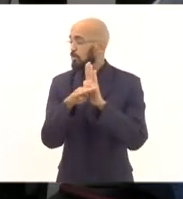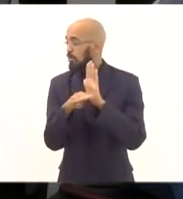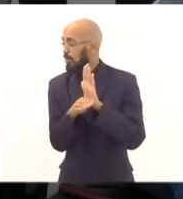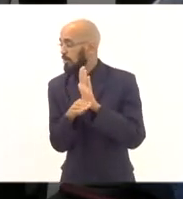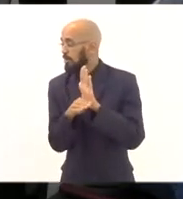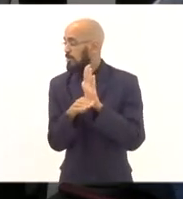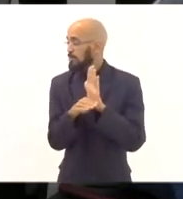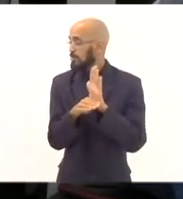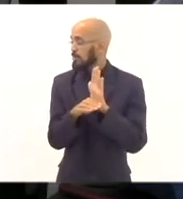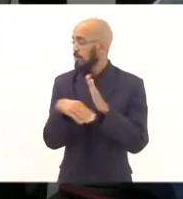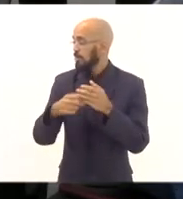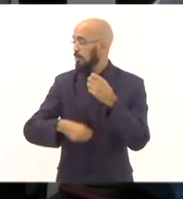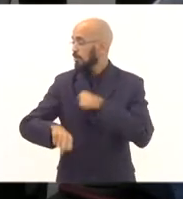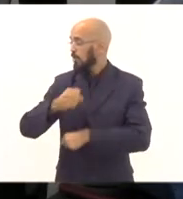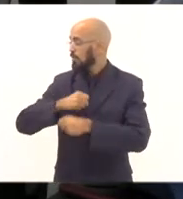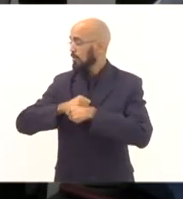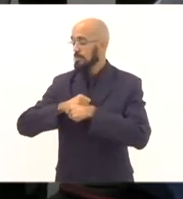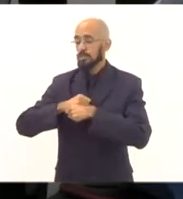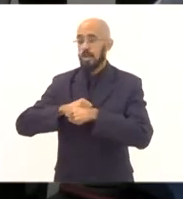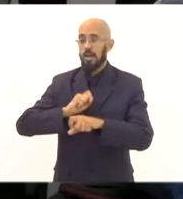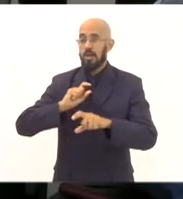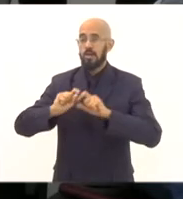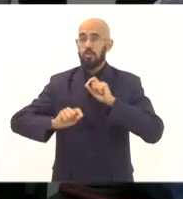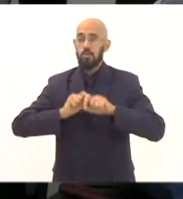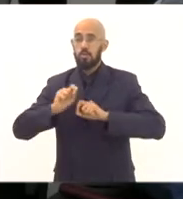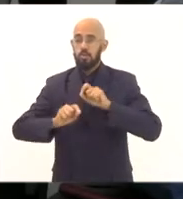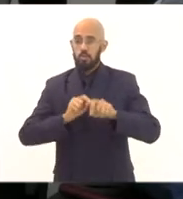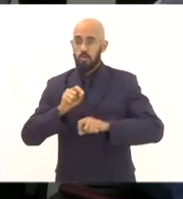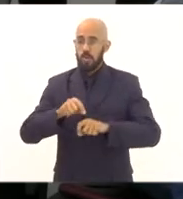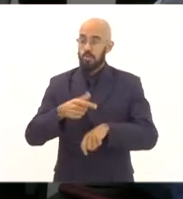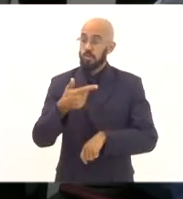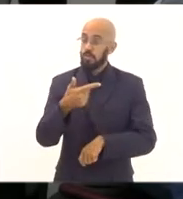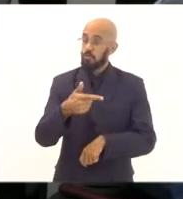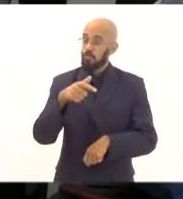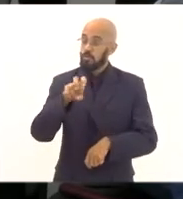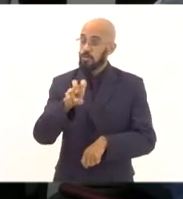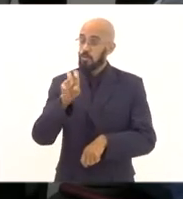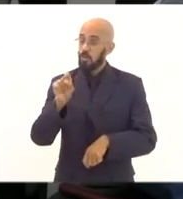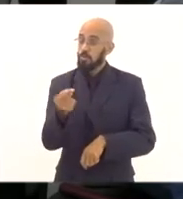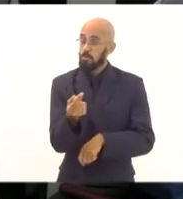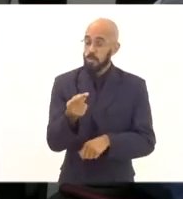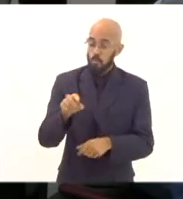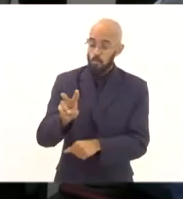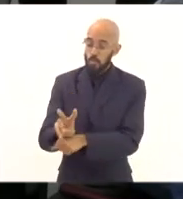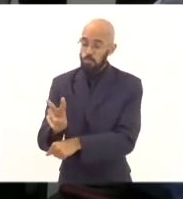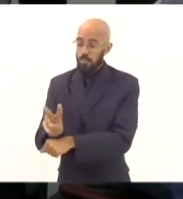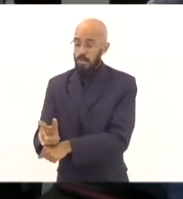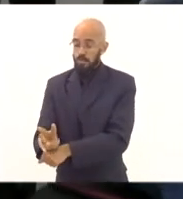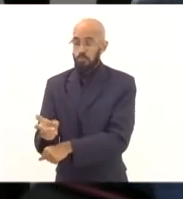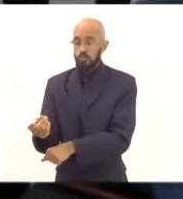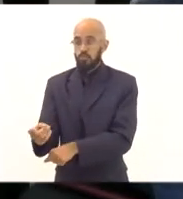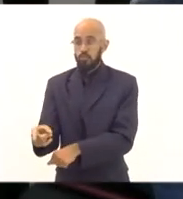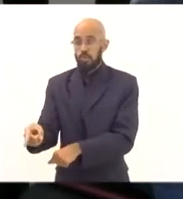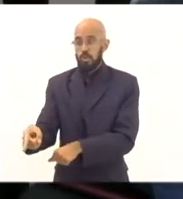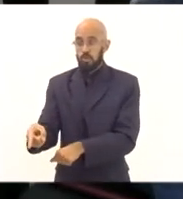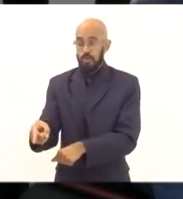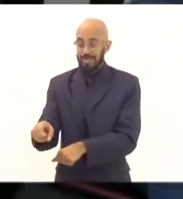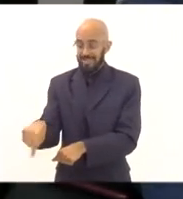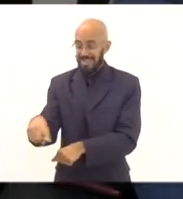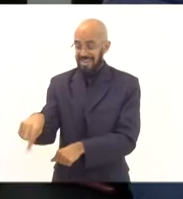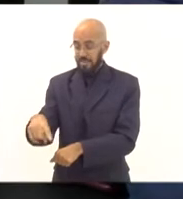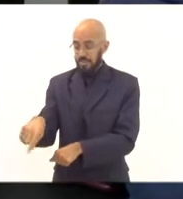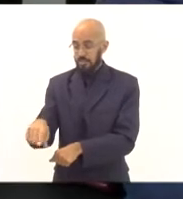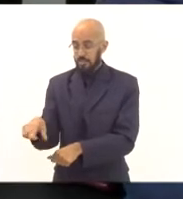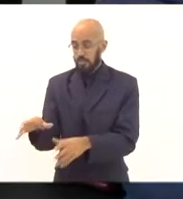ano passado foram feitos aproximadamente 25 mil créditos tá sendo que desses 25 mil